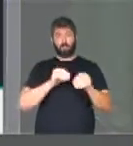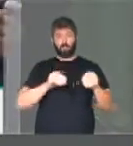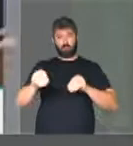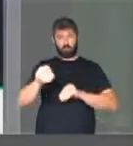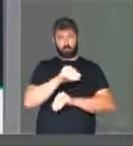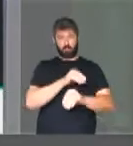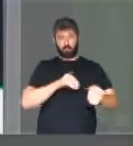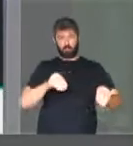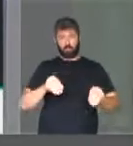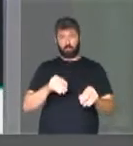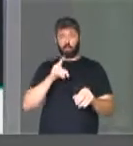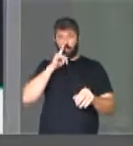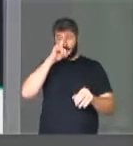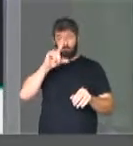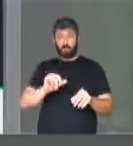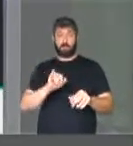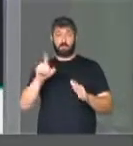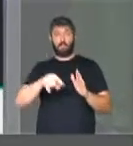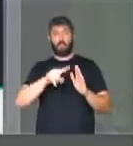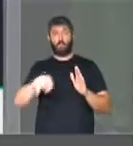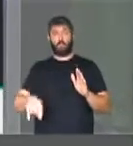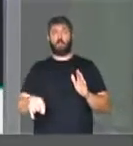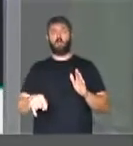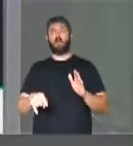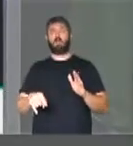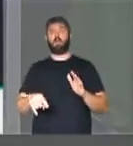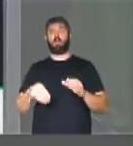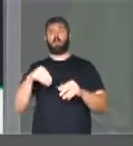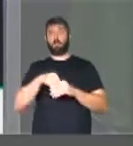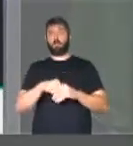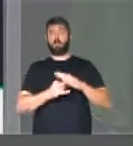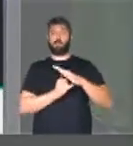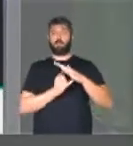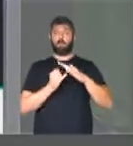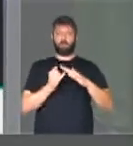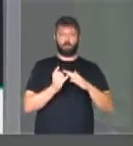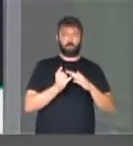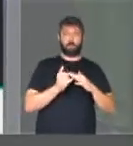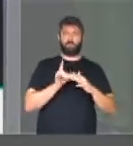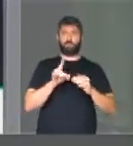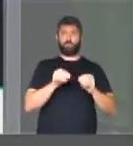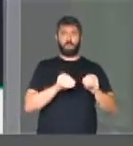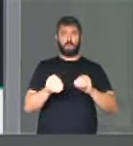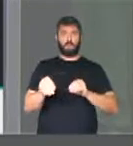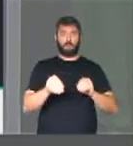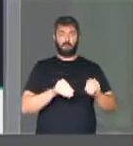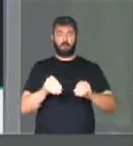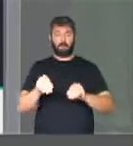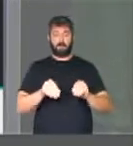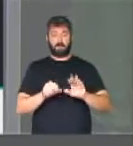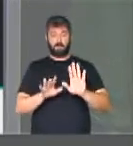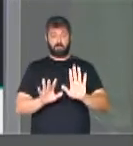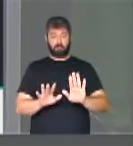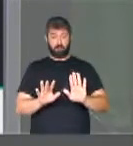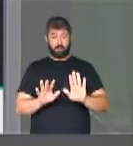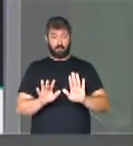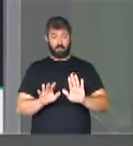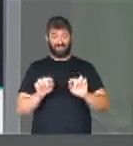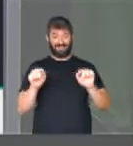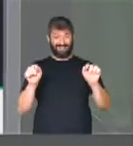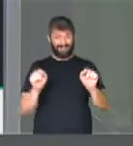vezes é menos grave quando há anulação numa própria instituição e apenas um remanejamento. Neste caso